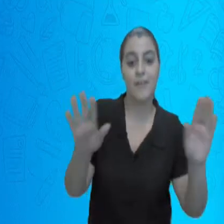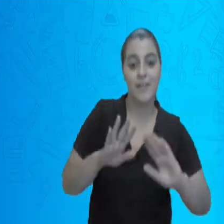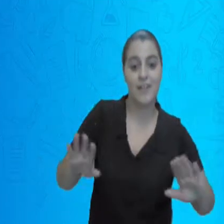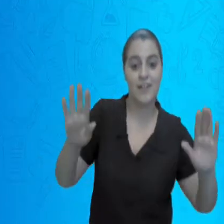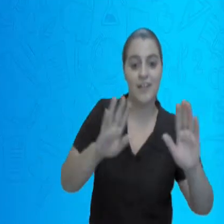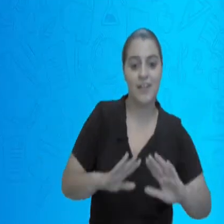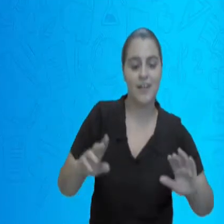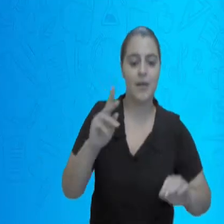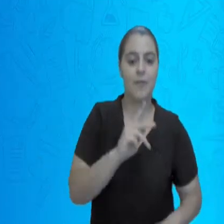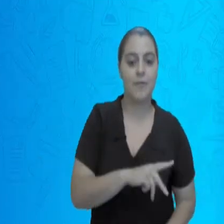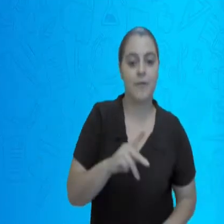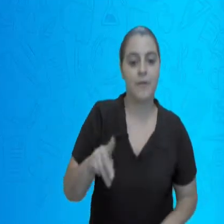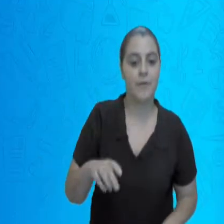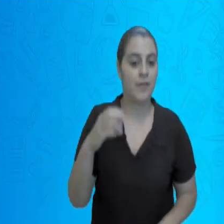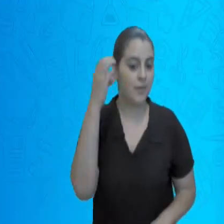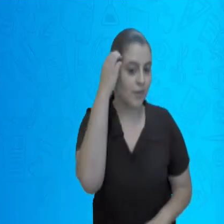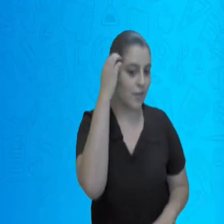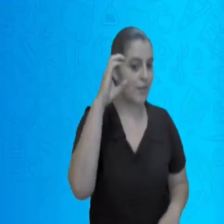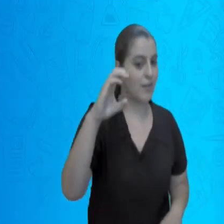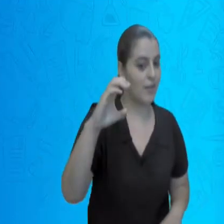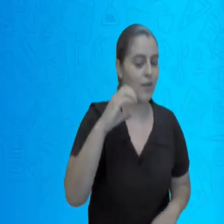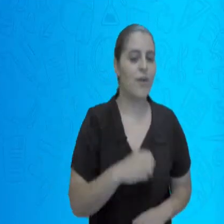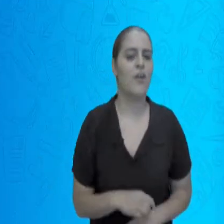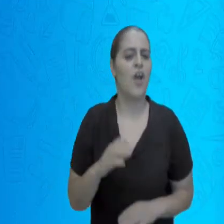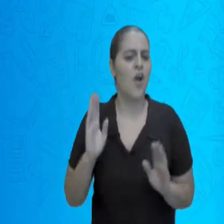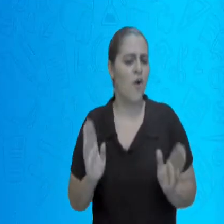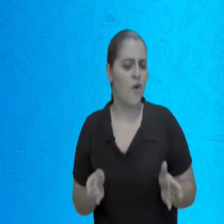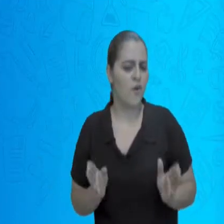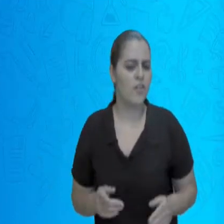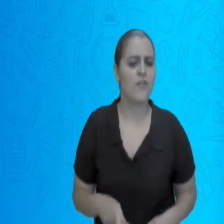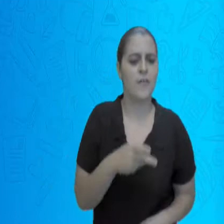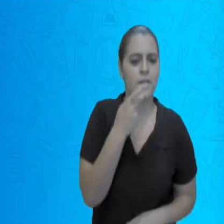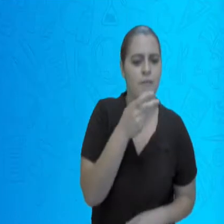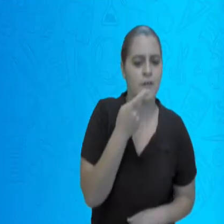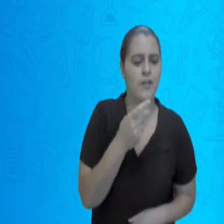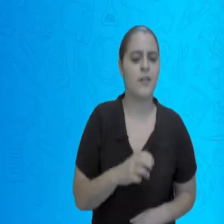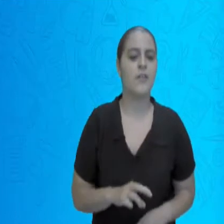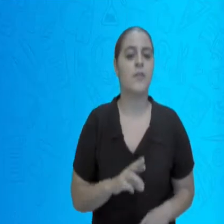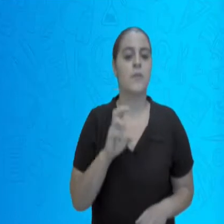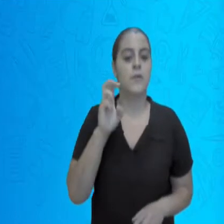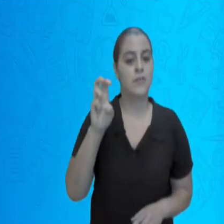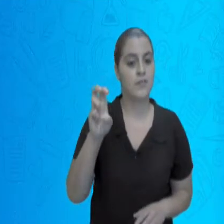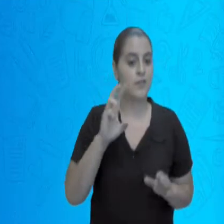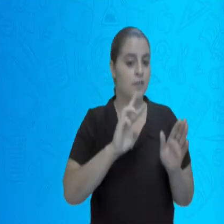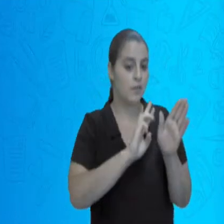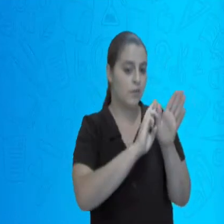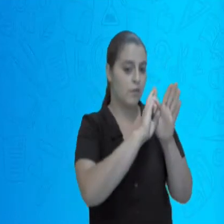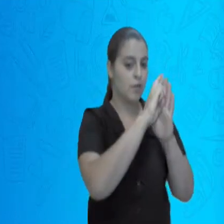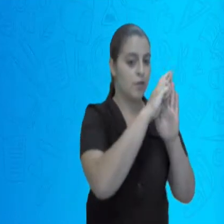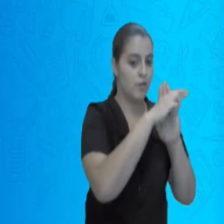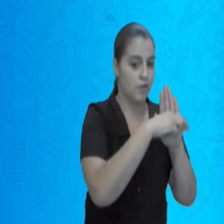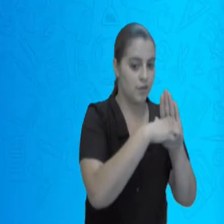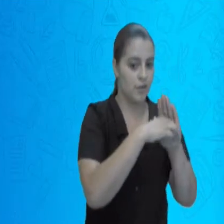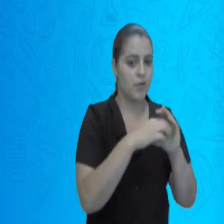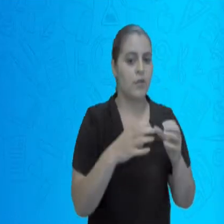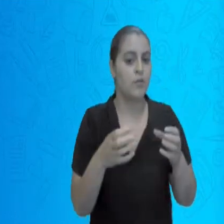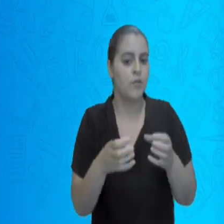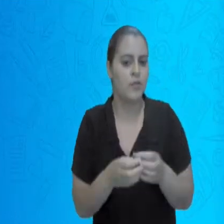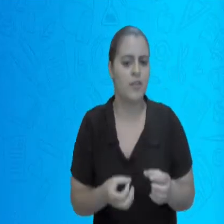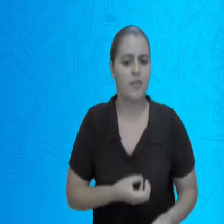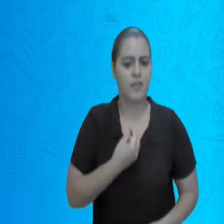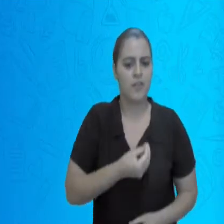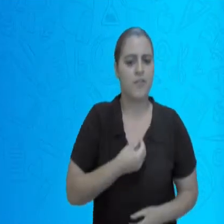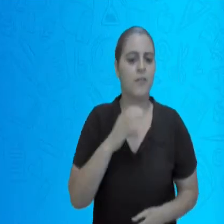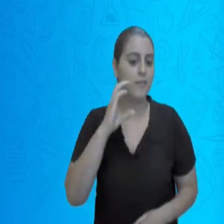Olá, eu sou Cláudia Fernanda e hoje nós vamos falar sobre os 5 reinos dos seres vivos